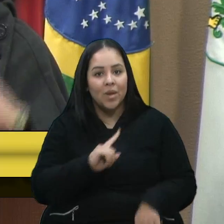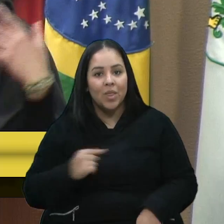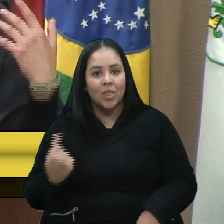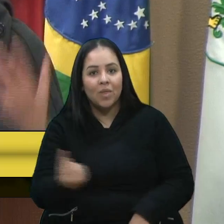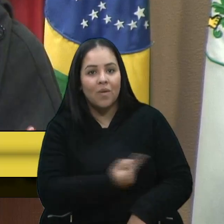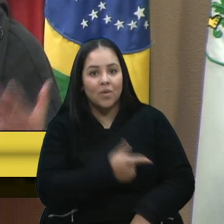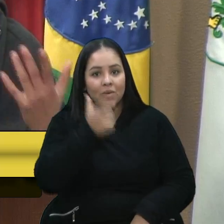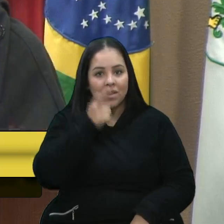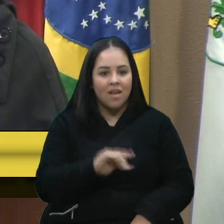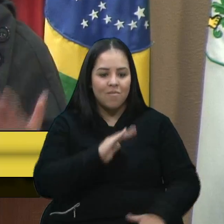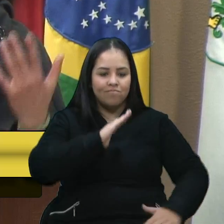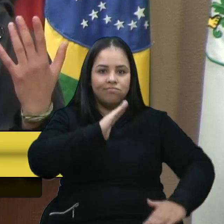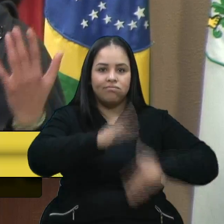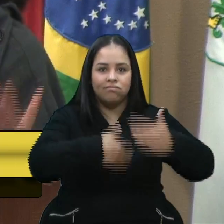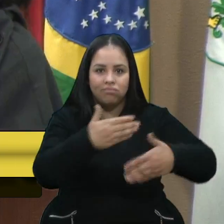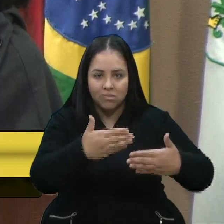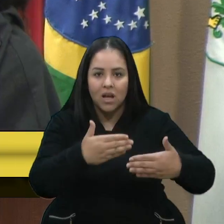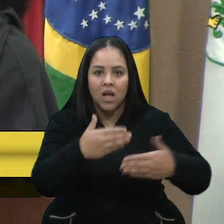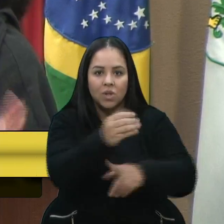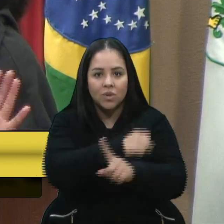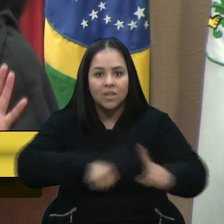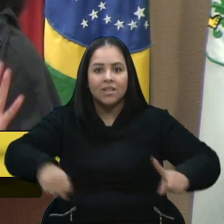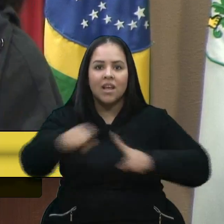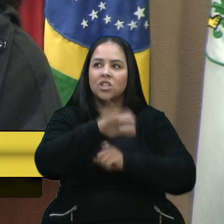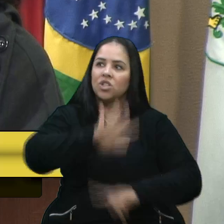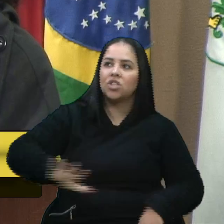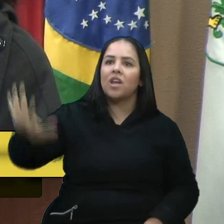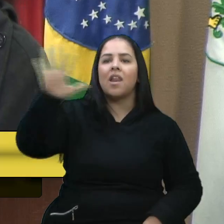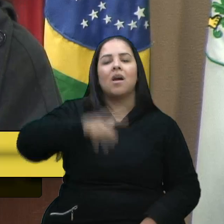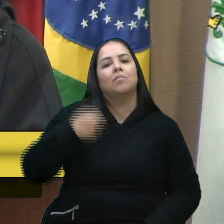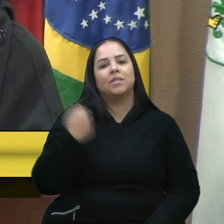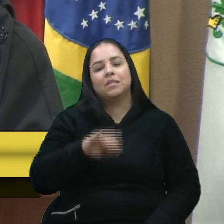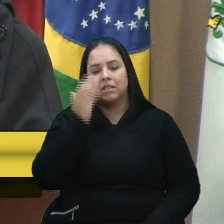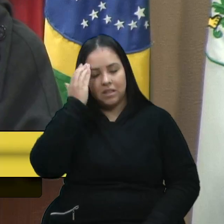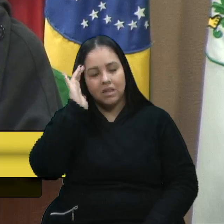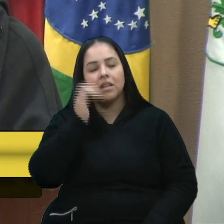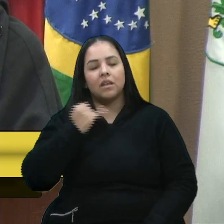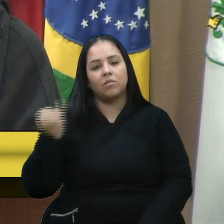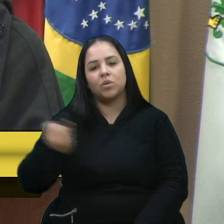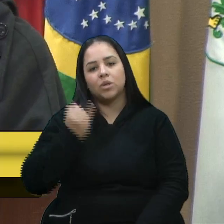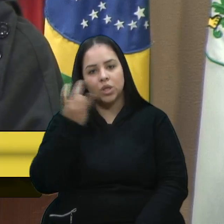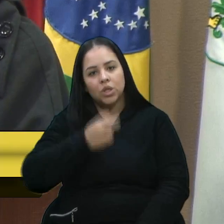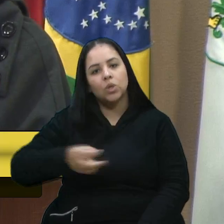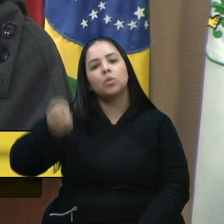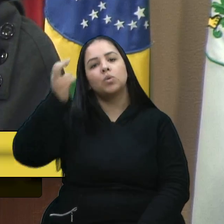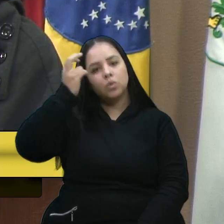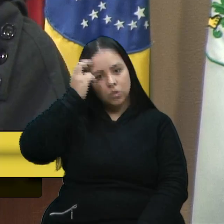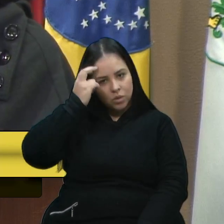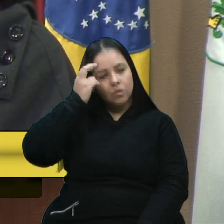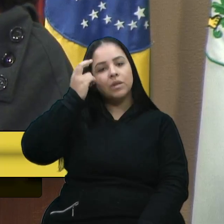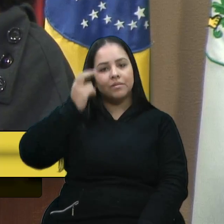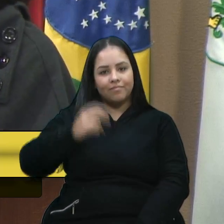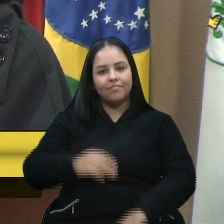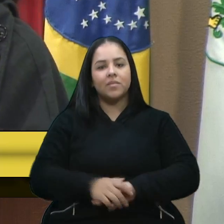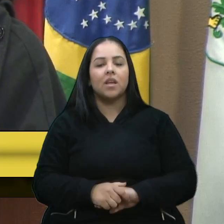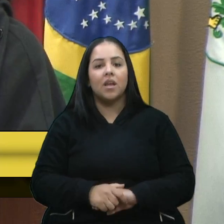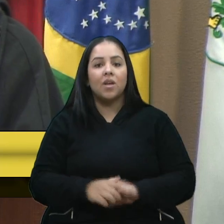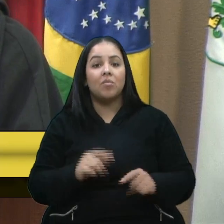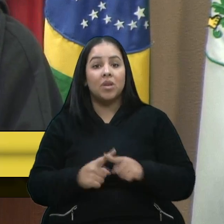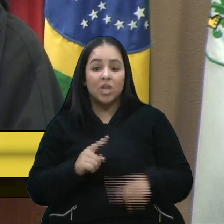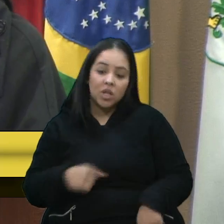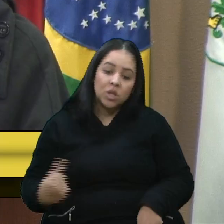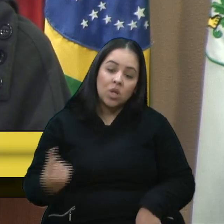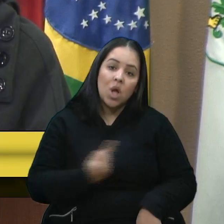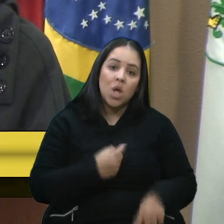a sociedade em geral precisa entender a importância que a cultura tem, para que a gente possa,